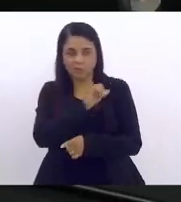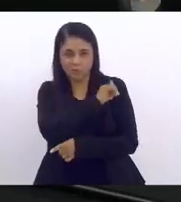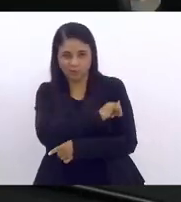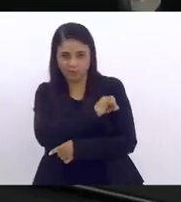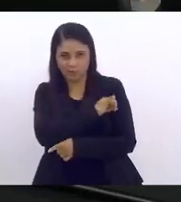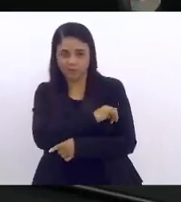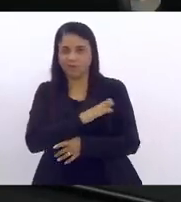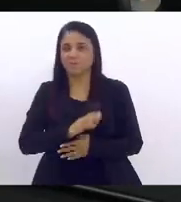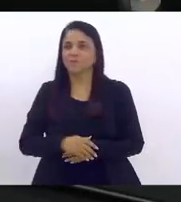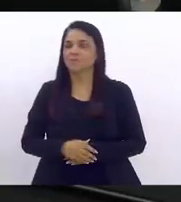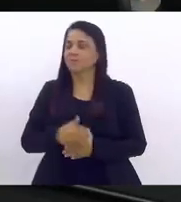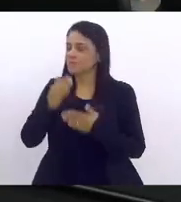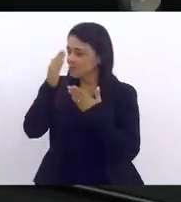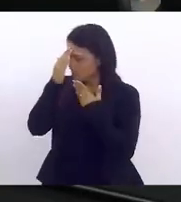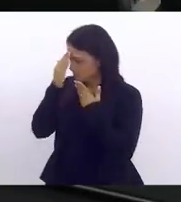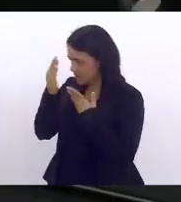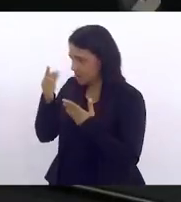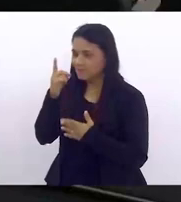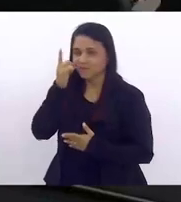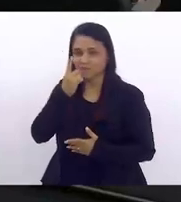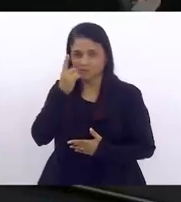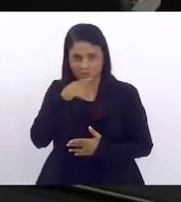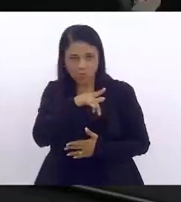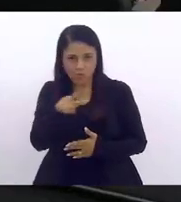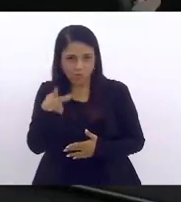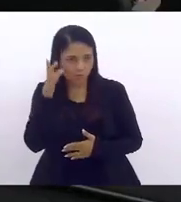Obrigada, deputada. Funcionou? Vocês estão me ouvindo?